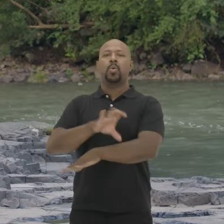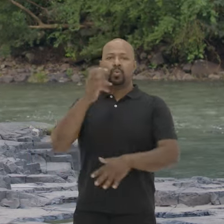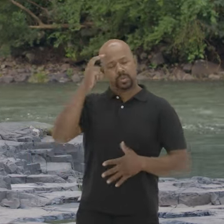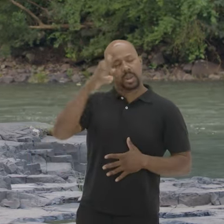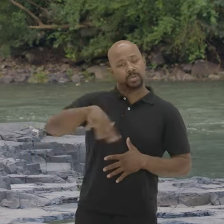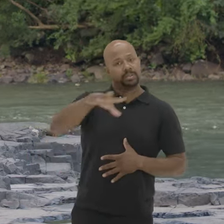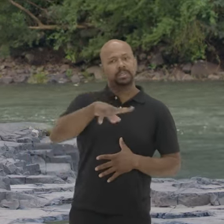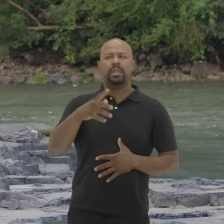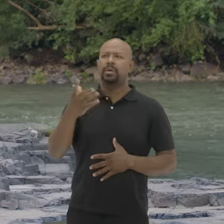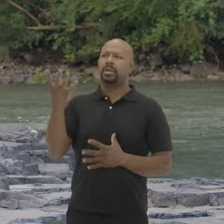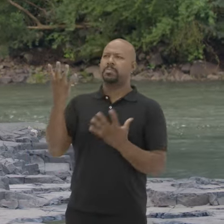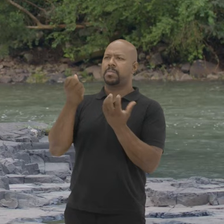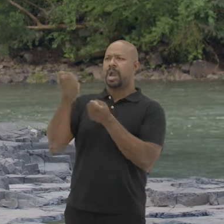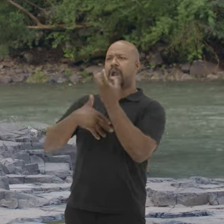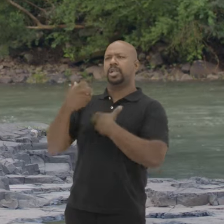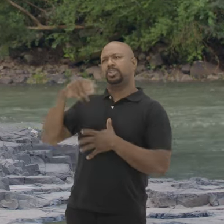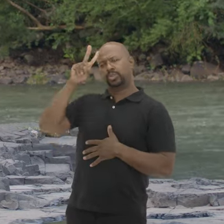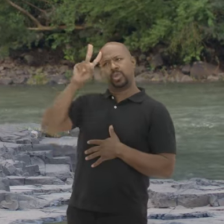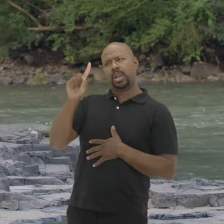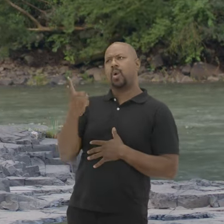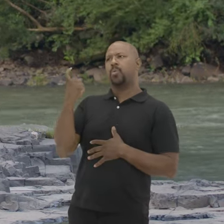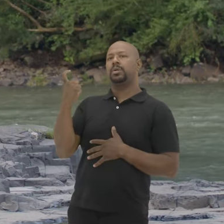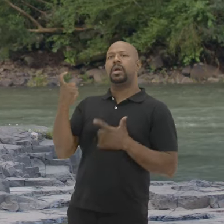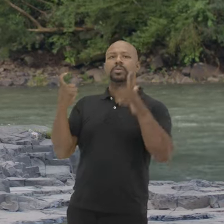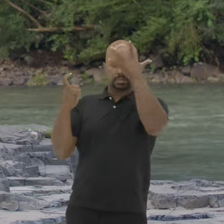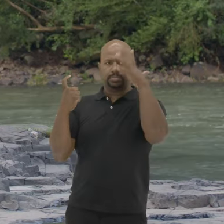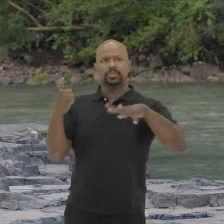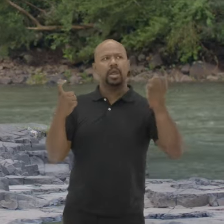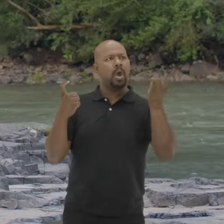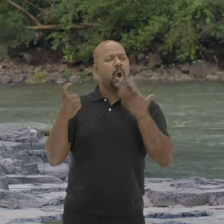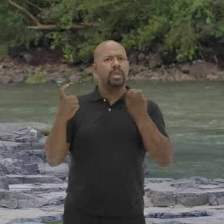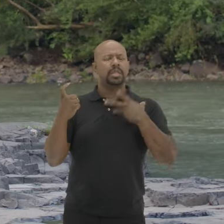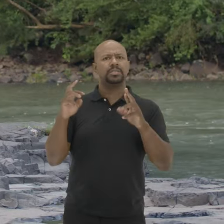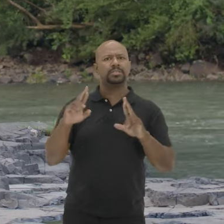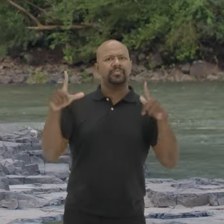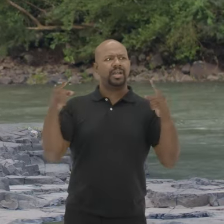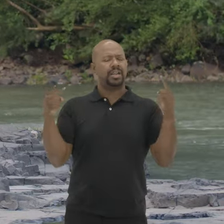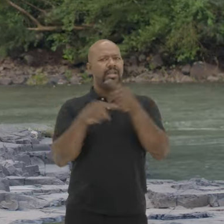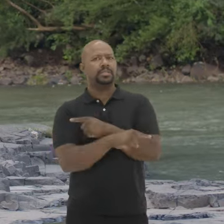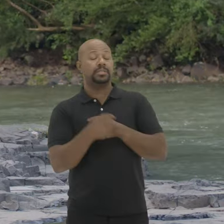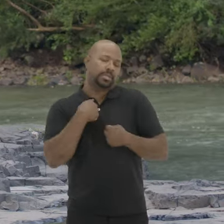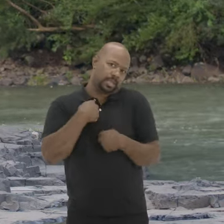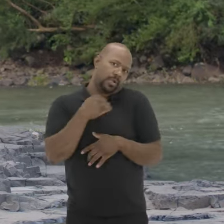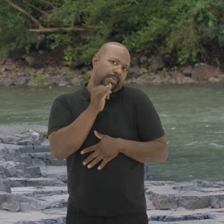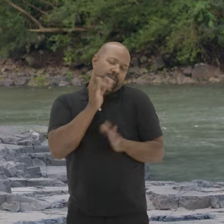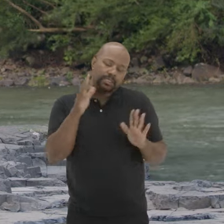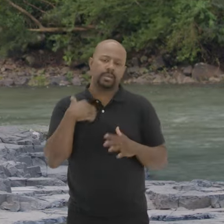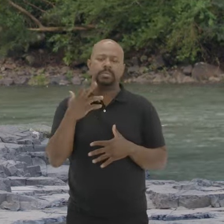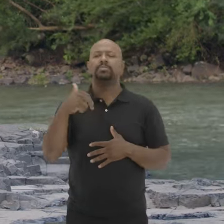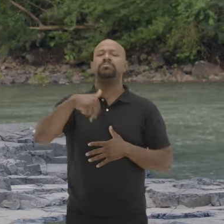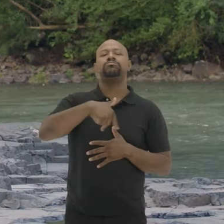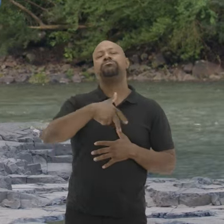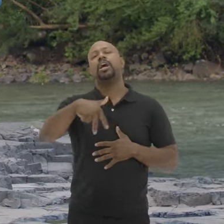em torno disso E aí tu recebe uma história única e a gente vai ouvindo as pessoas e rompendo com isso né então um lugar que eu por exemplo